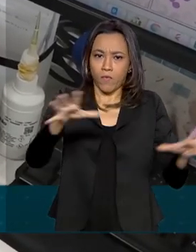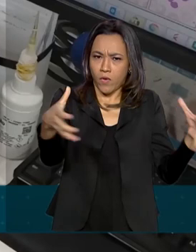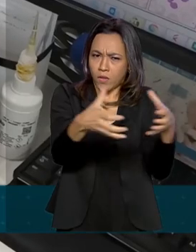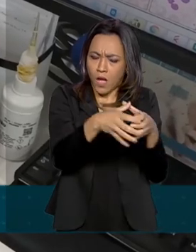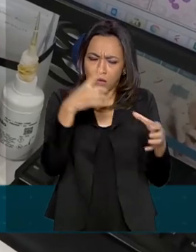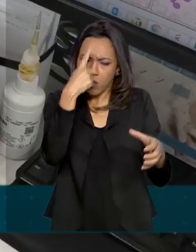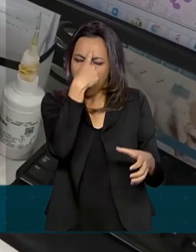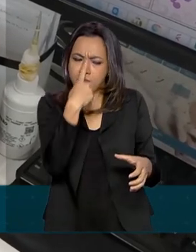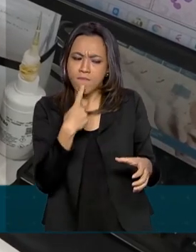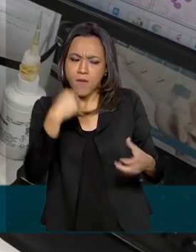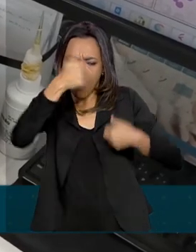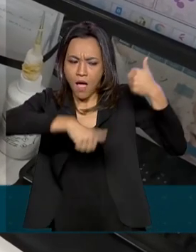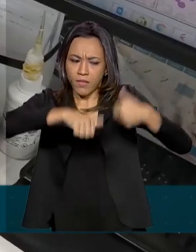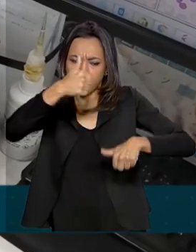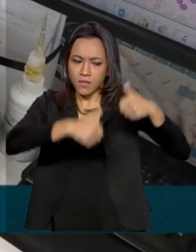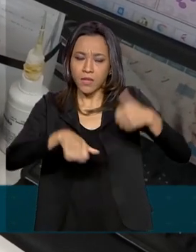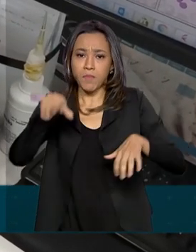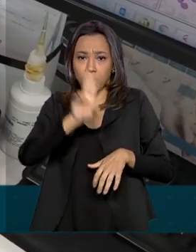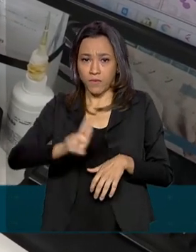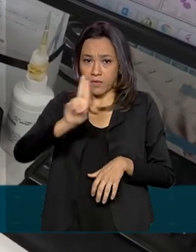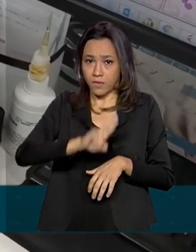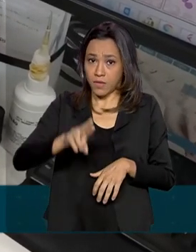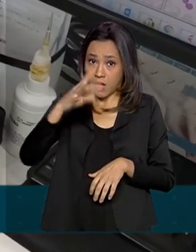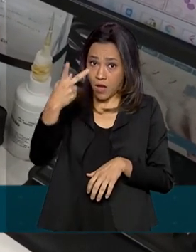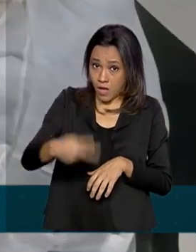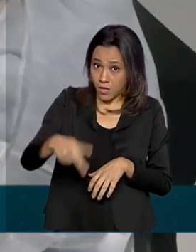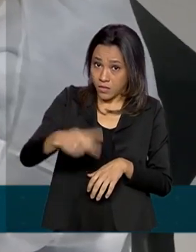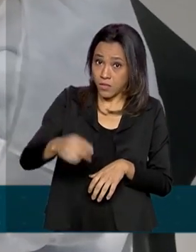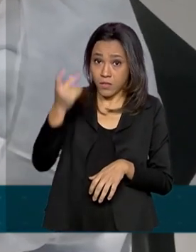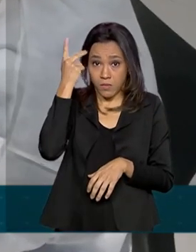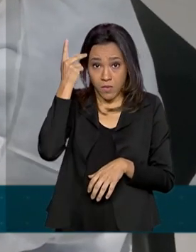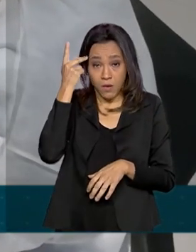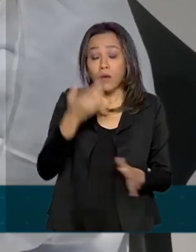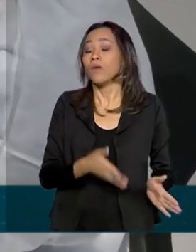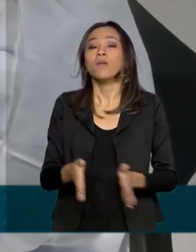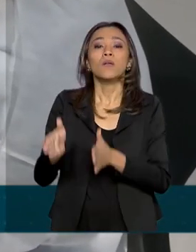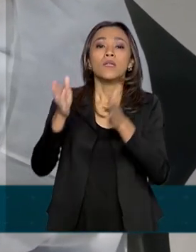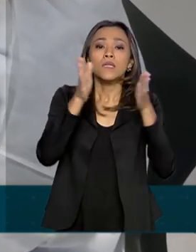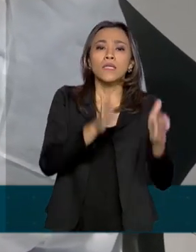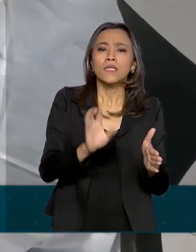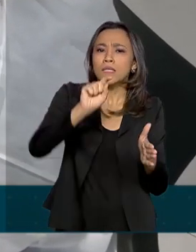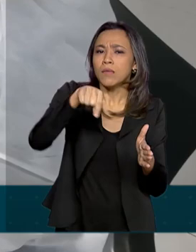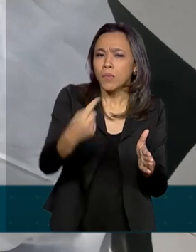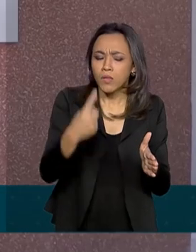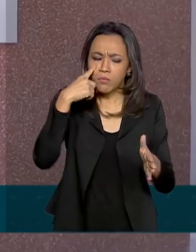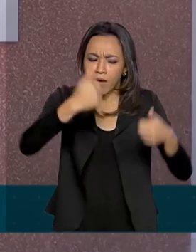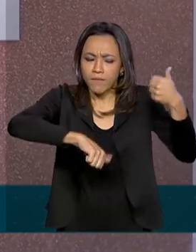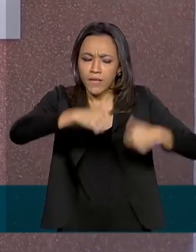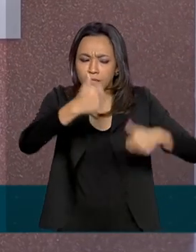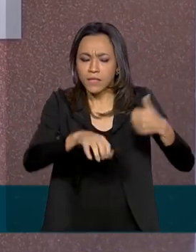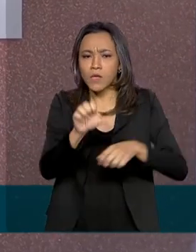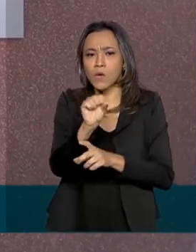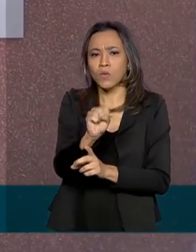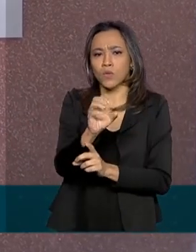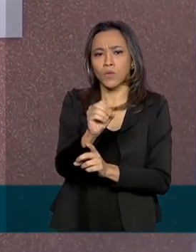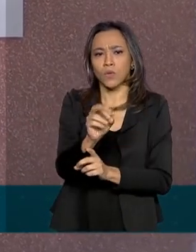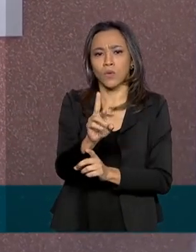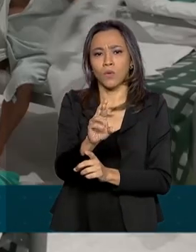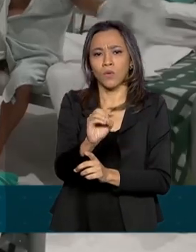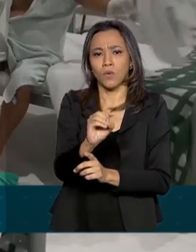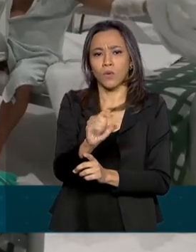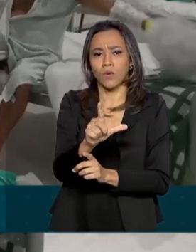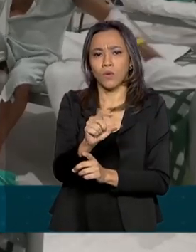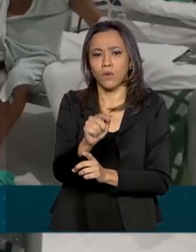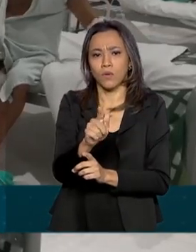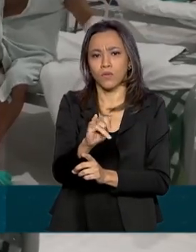perfil analisado pela Universidade Federal de São Paulo, a Unifesp, e passam por uma triagem sorológica, feita pelo laboratório Fleury.